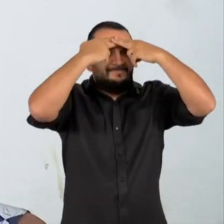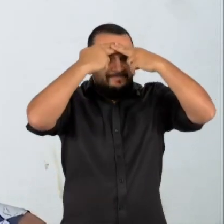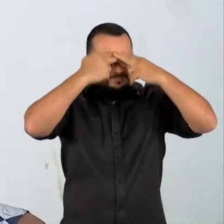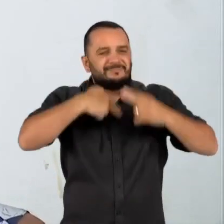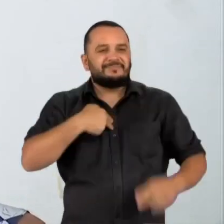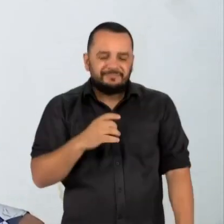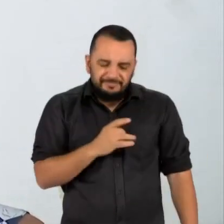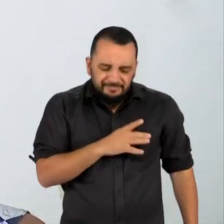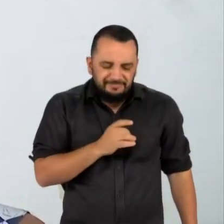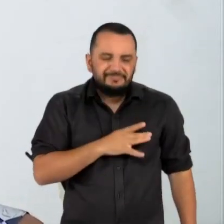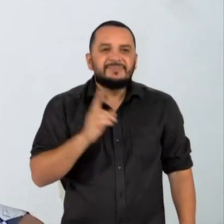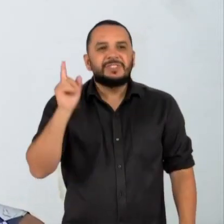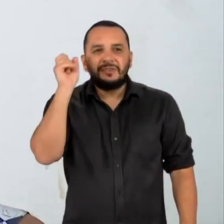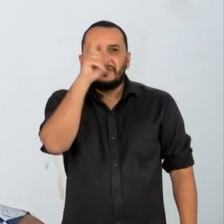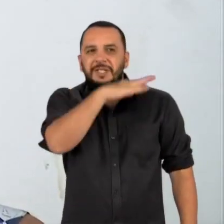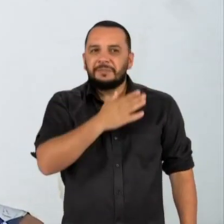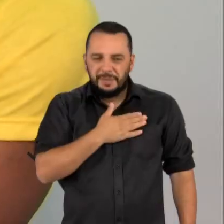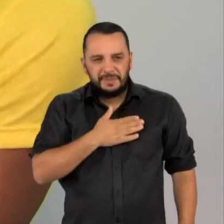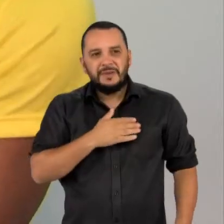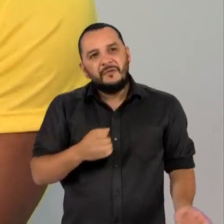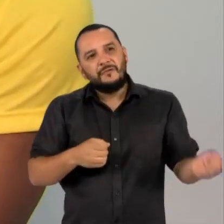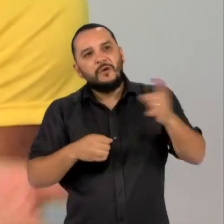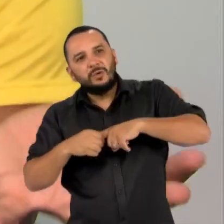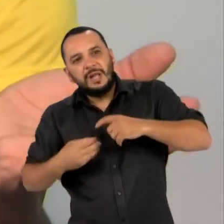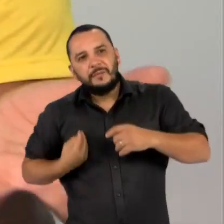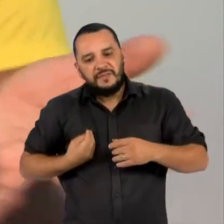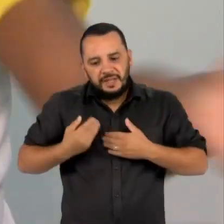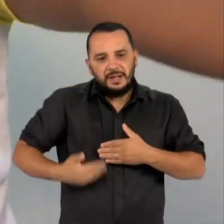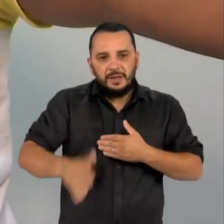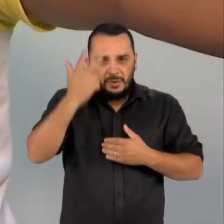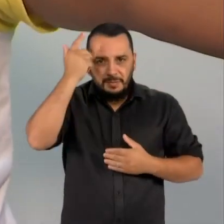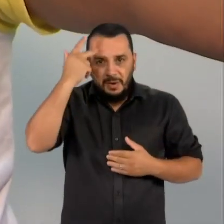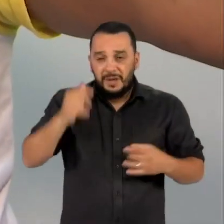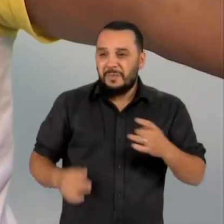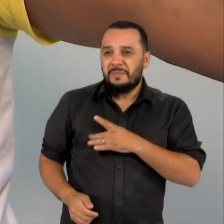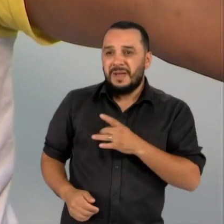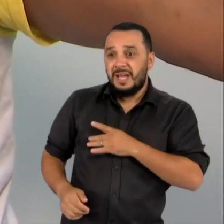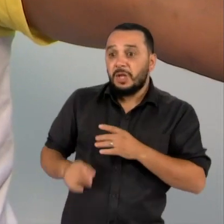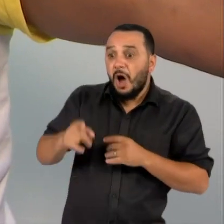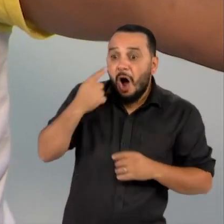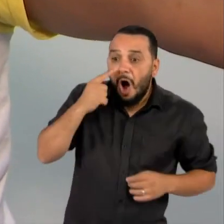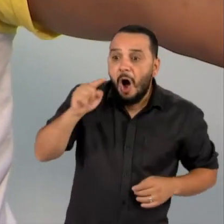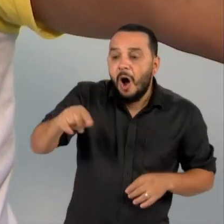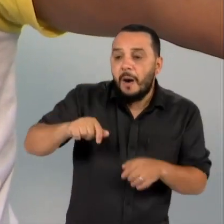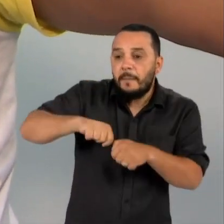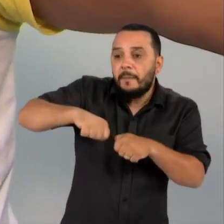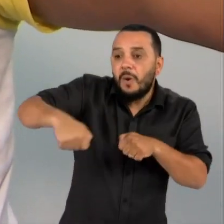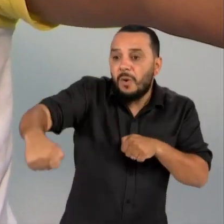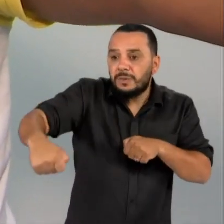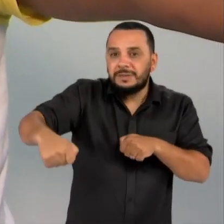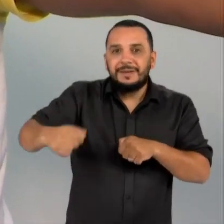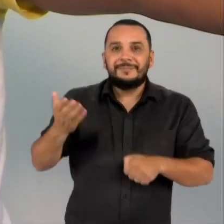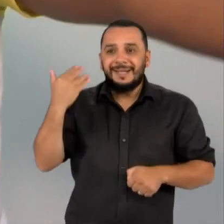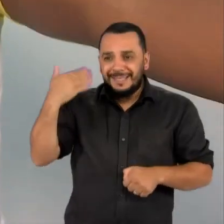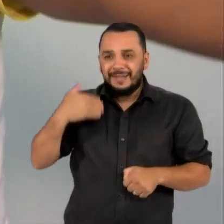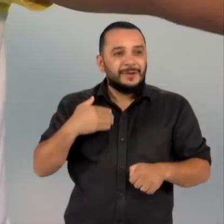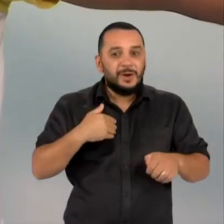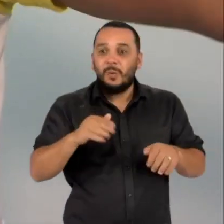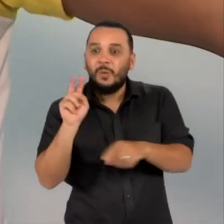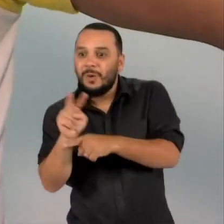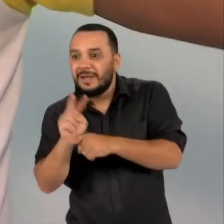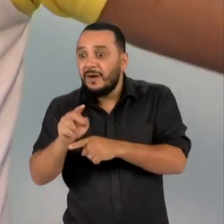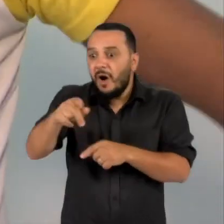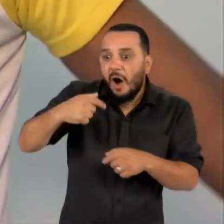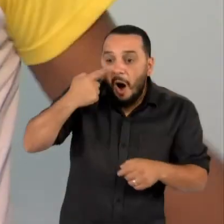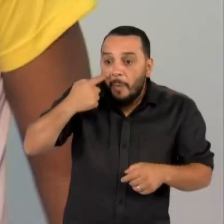muito medo então foi difícil voltar ao normal tenho medo de falar com a pessoa olha sua bolsa aberta eu sentia prazer nisso eu vi uma